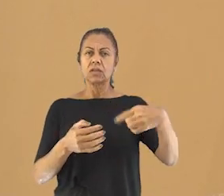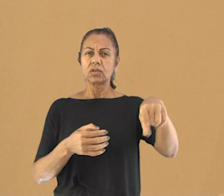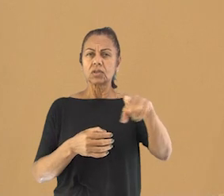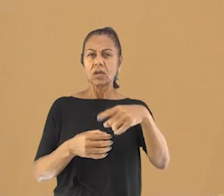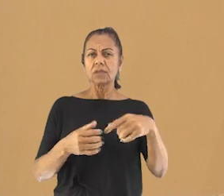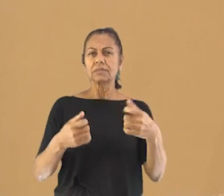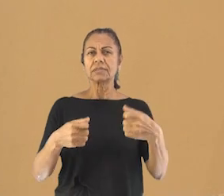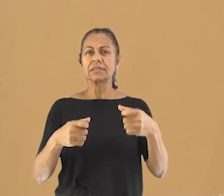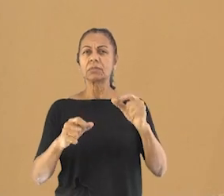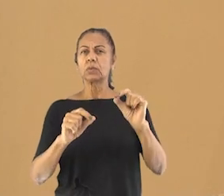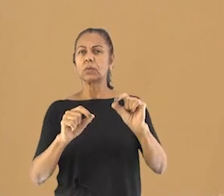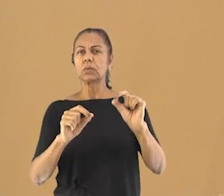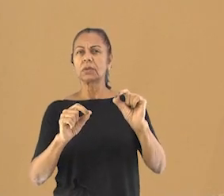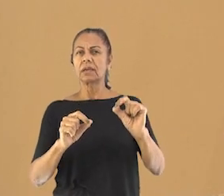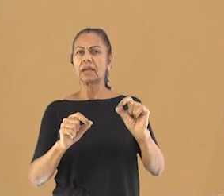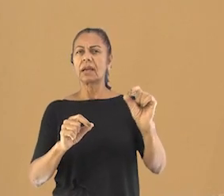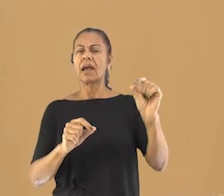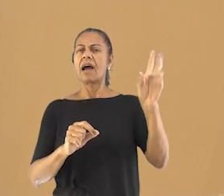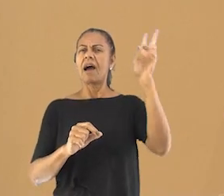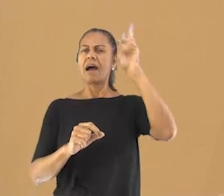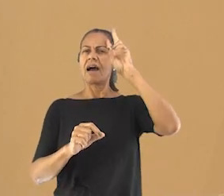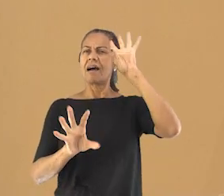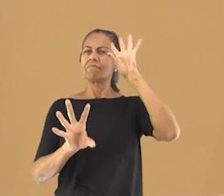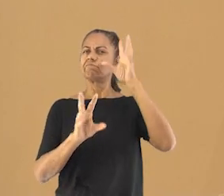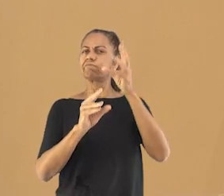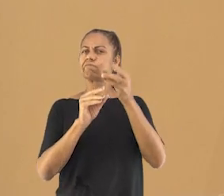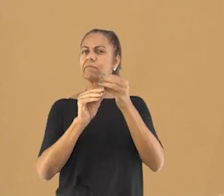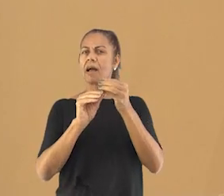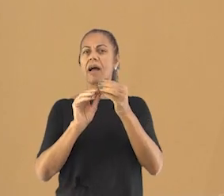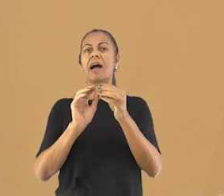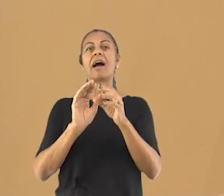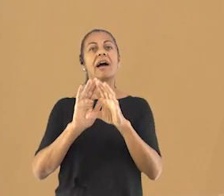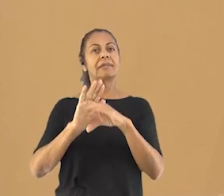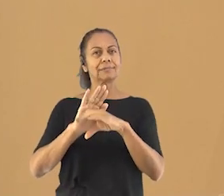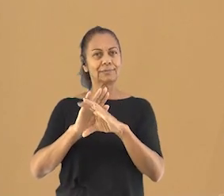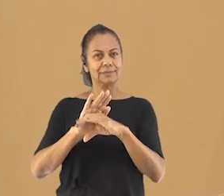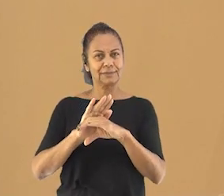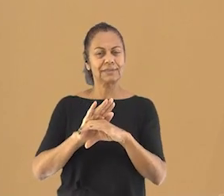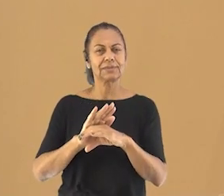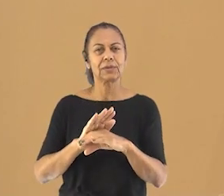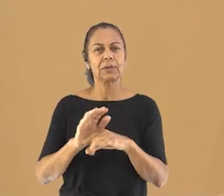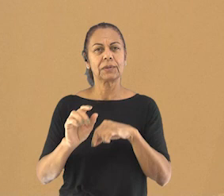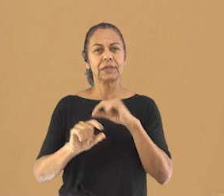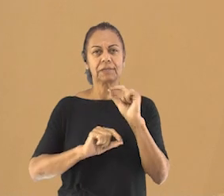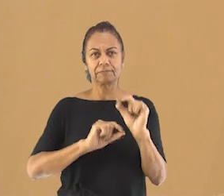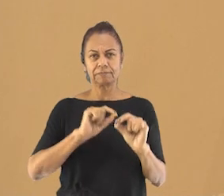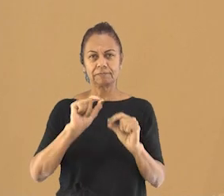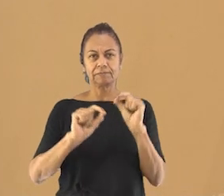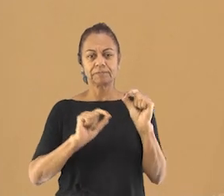falar das equações do primeiro grau, precisamos primeiro retomar alguns conceitos.